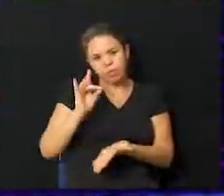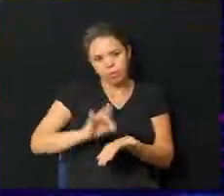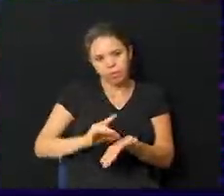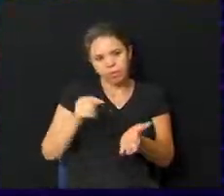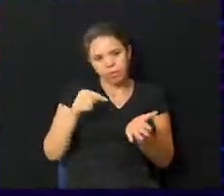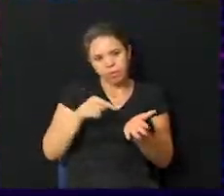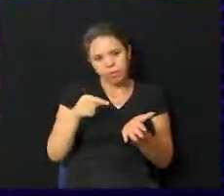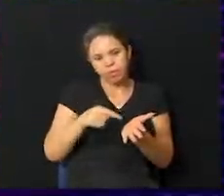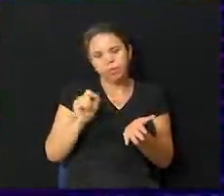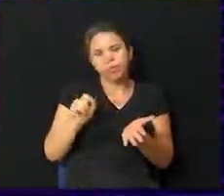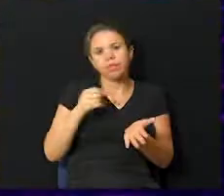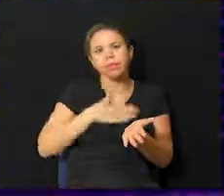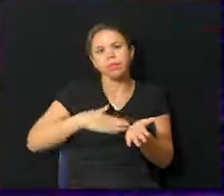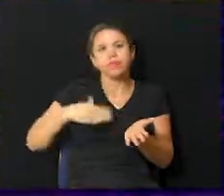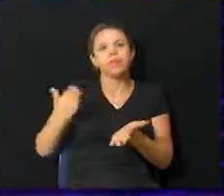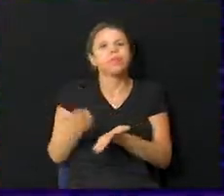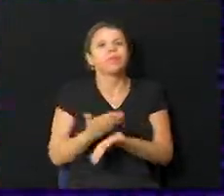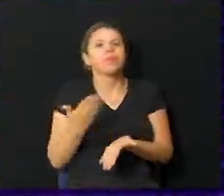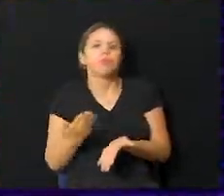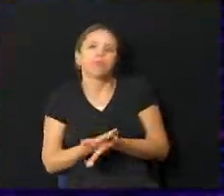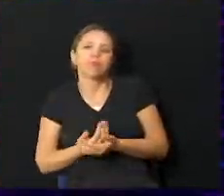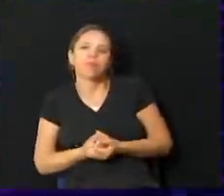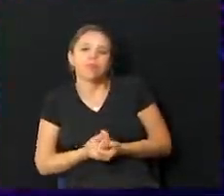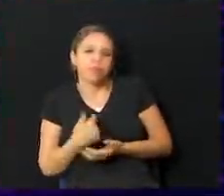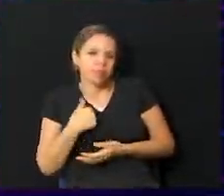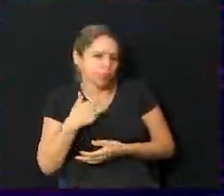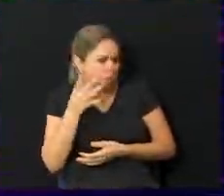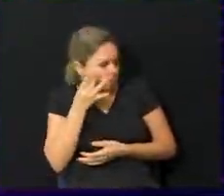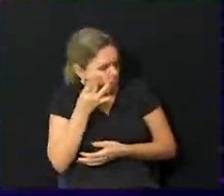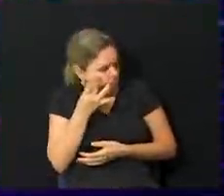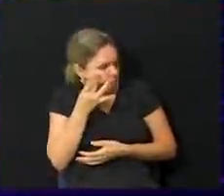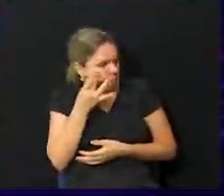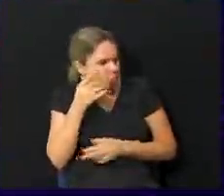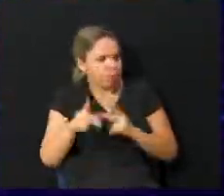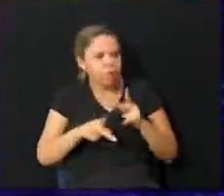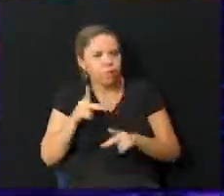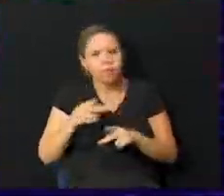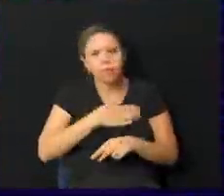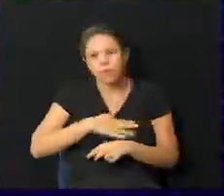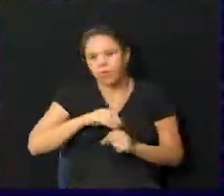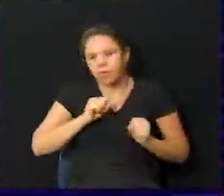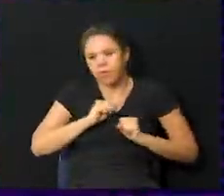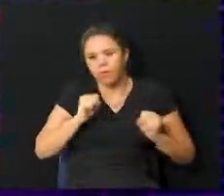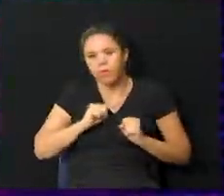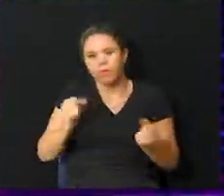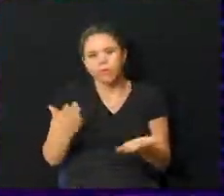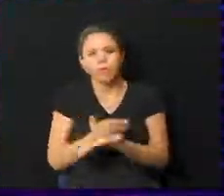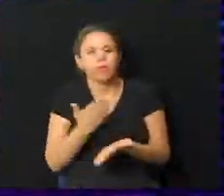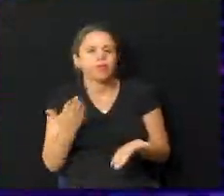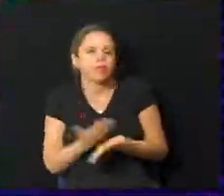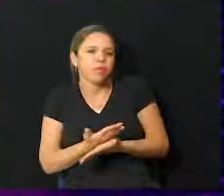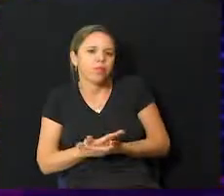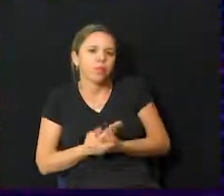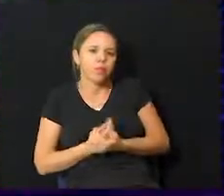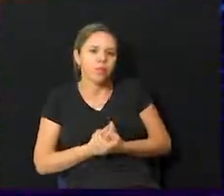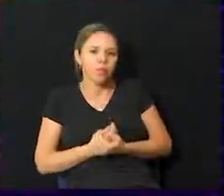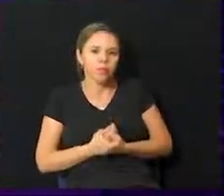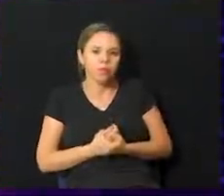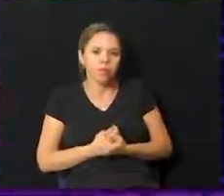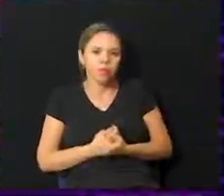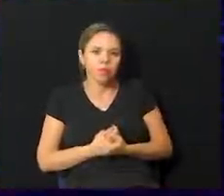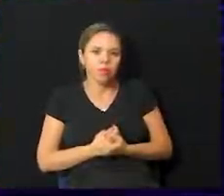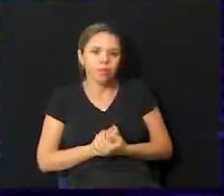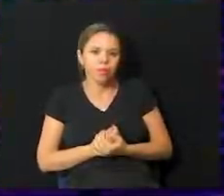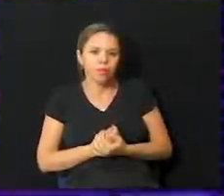físico, para quem gosta de livro físico, né? Eu, pessoalmente, sou de uma geração que gosto de livro físico. Então, o livro